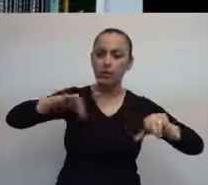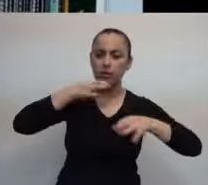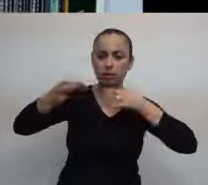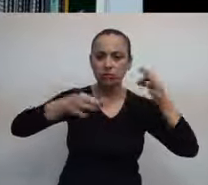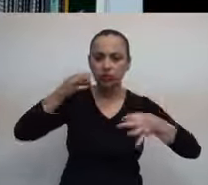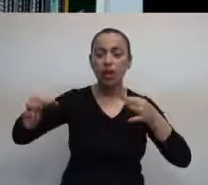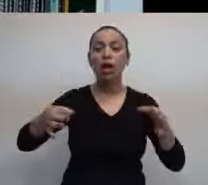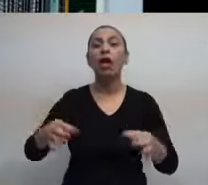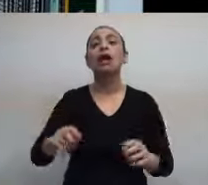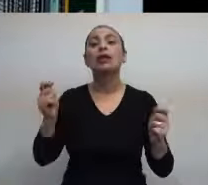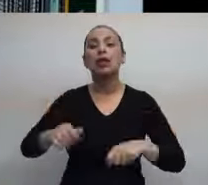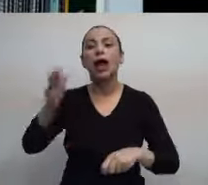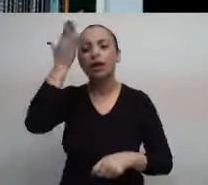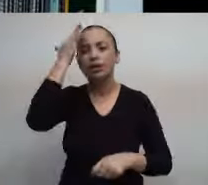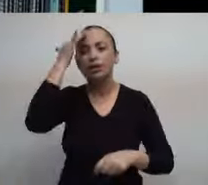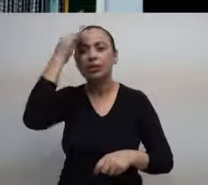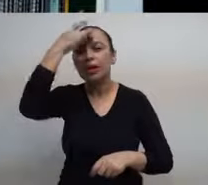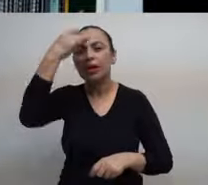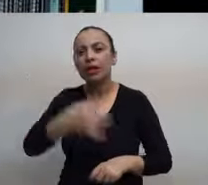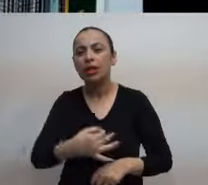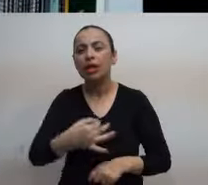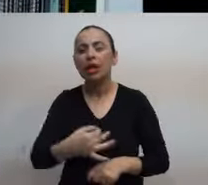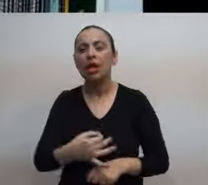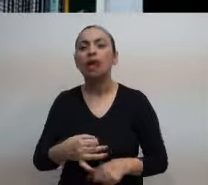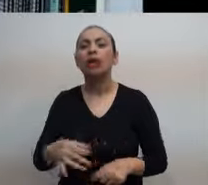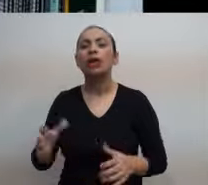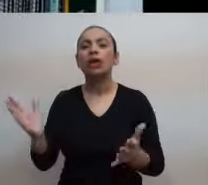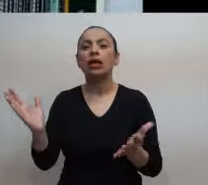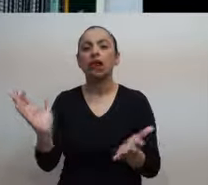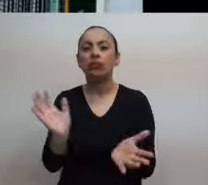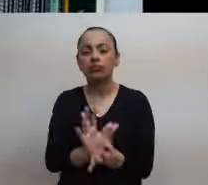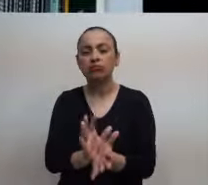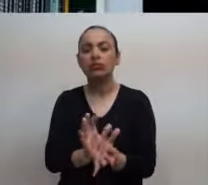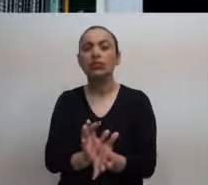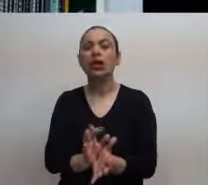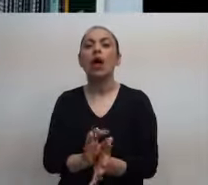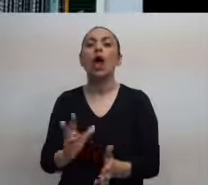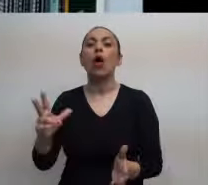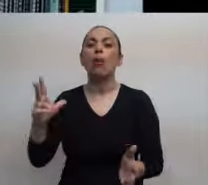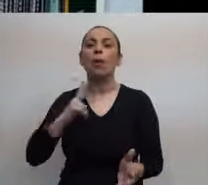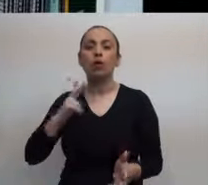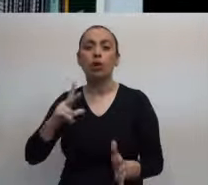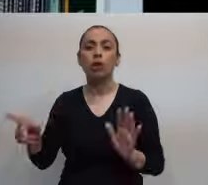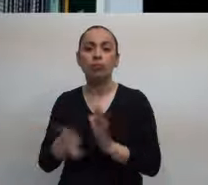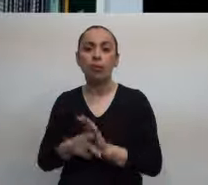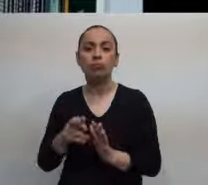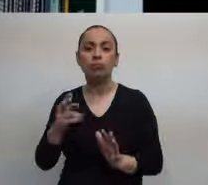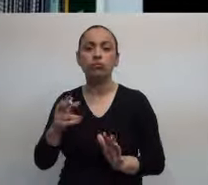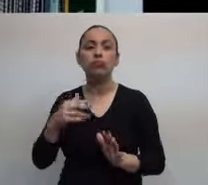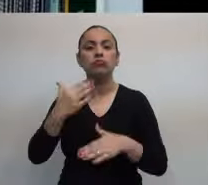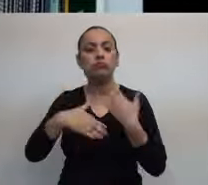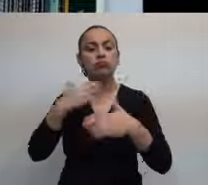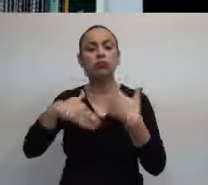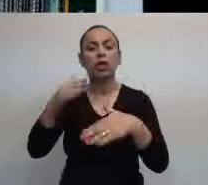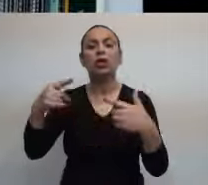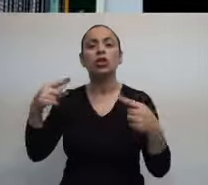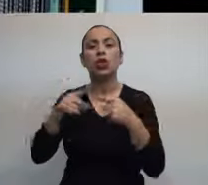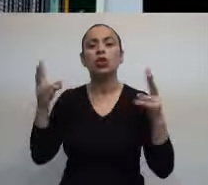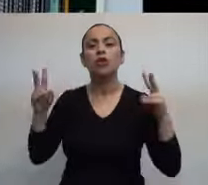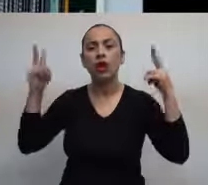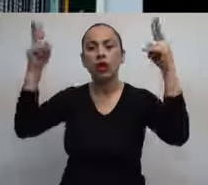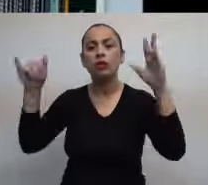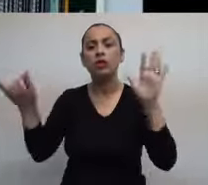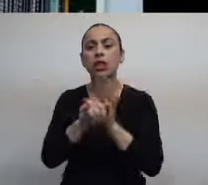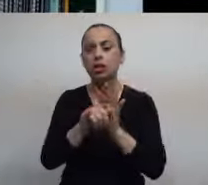matizes, dão a entender que os apegos ao local e ao particular dariam gradualmente vez